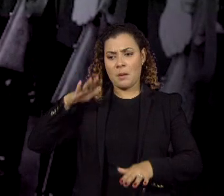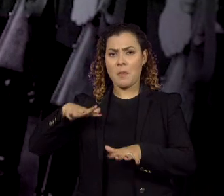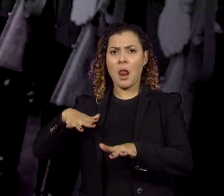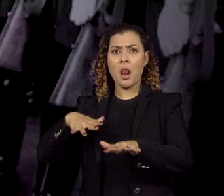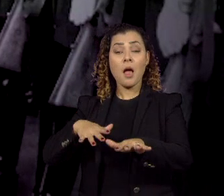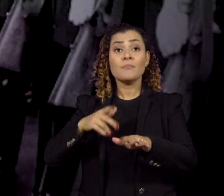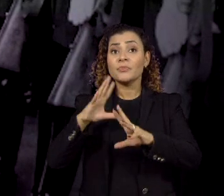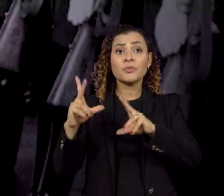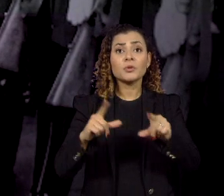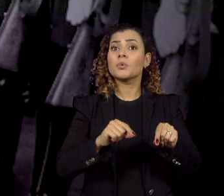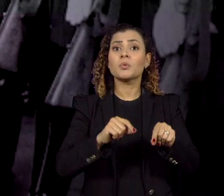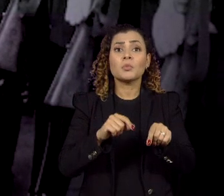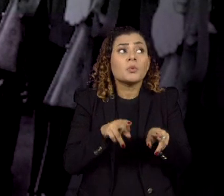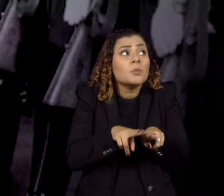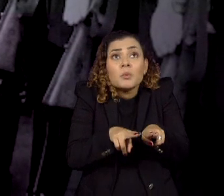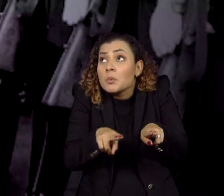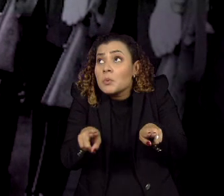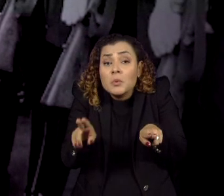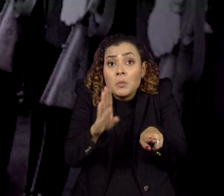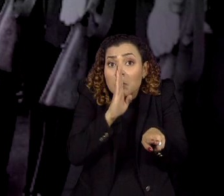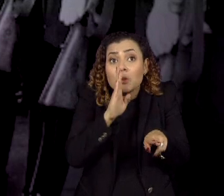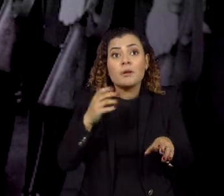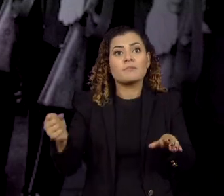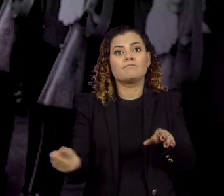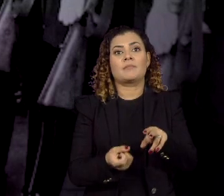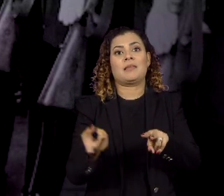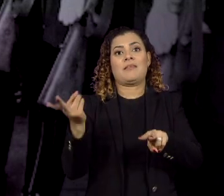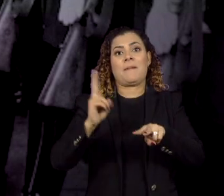no chão do quartel onde Ilo estava preso.